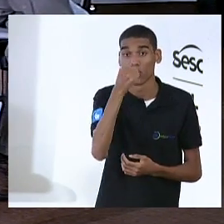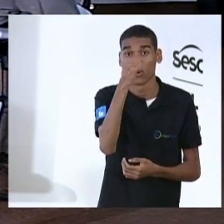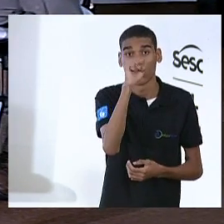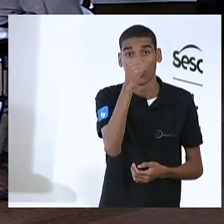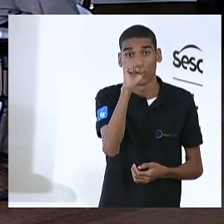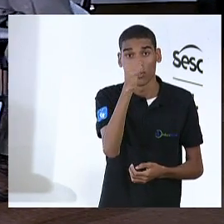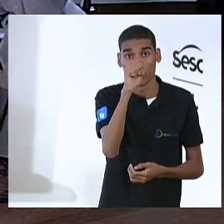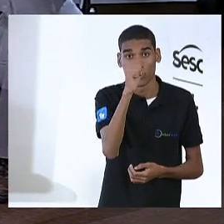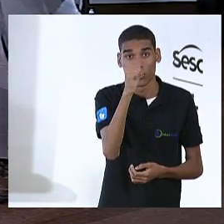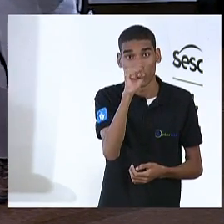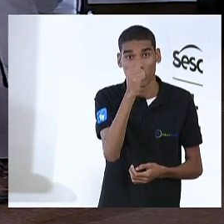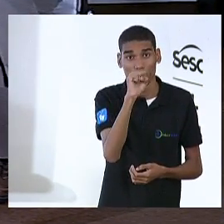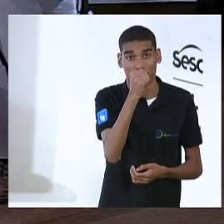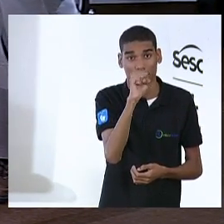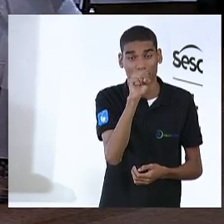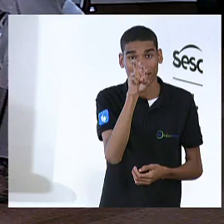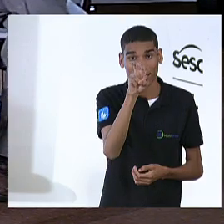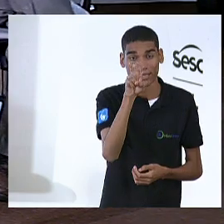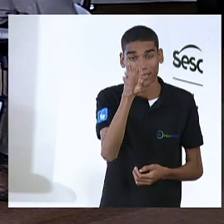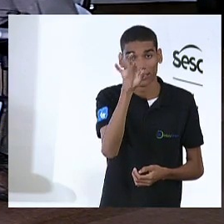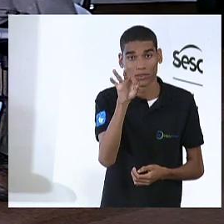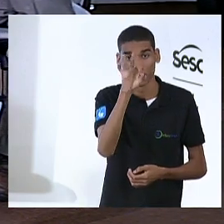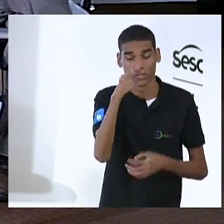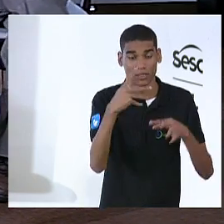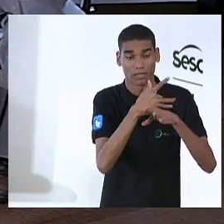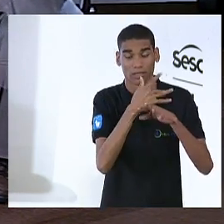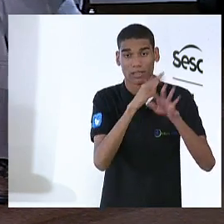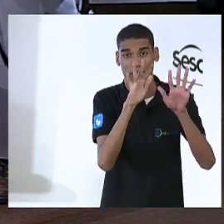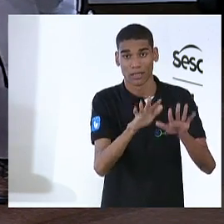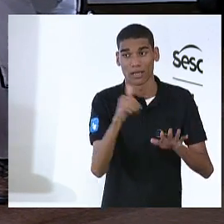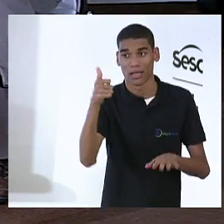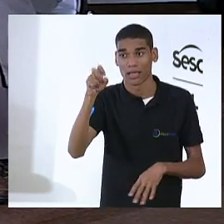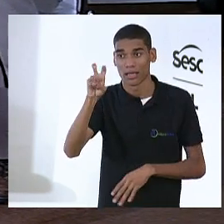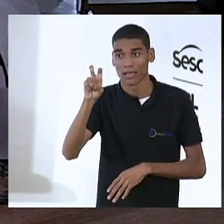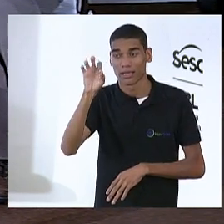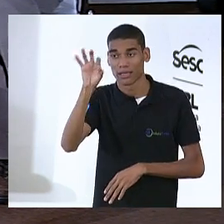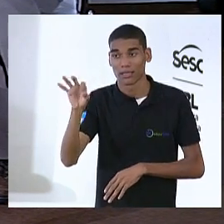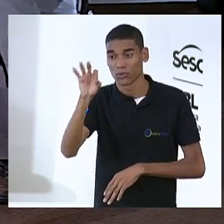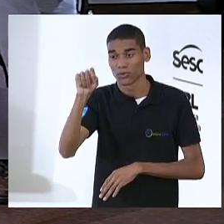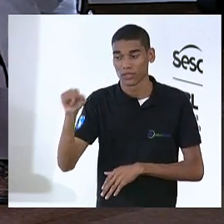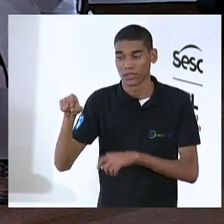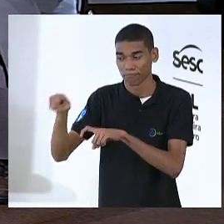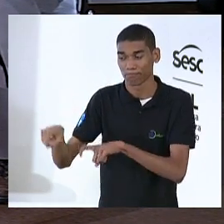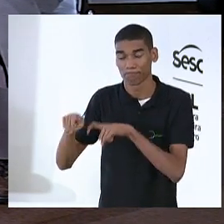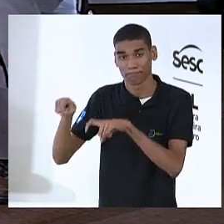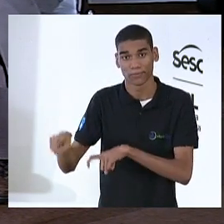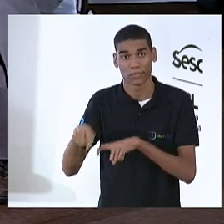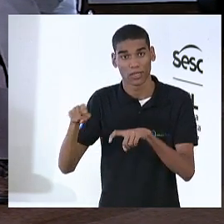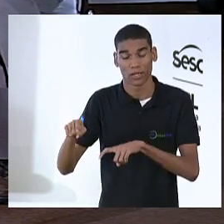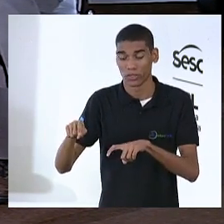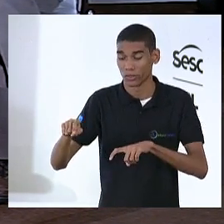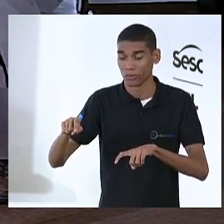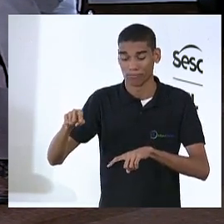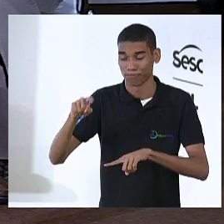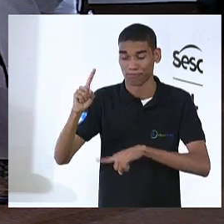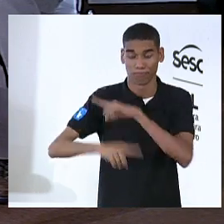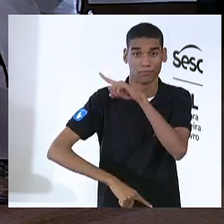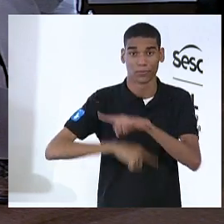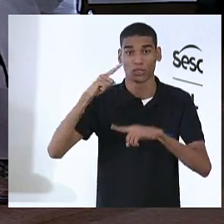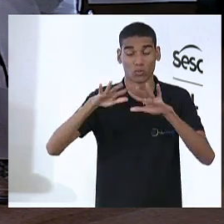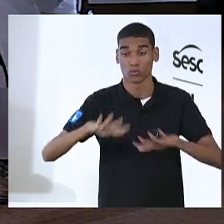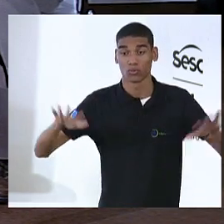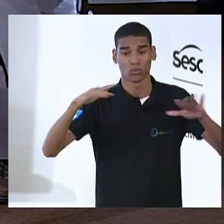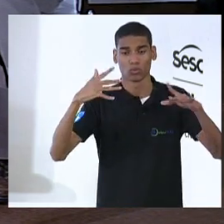85 na cidade e 15 no campo. Olha o que aconteceu com esse país. Virou de ponta cabeça. Urbanizou